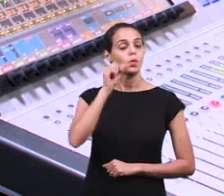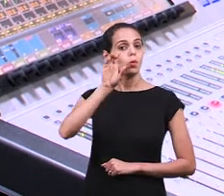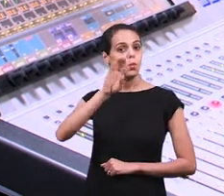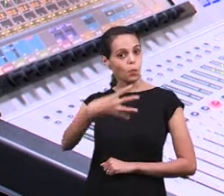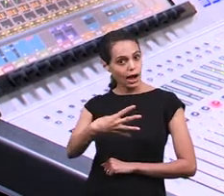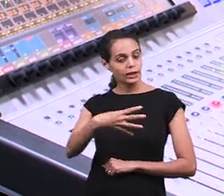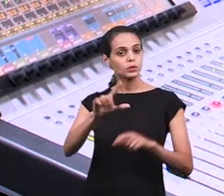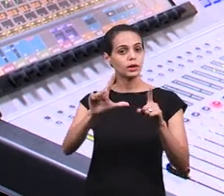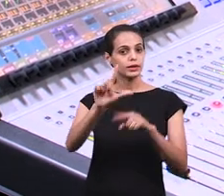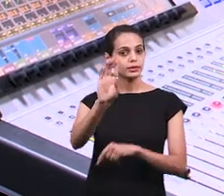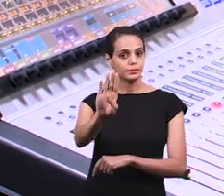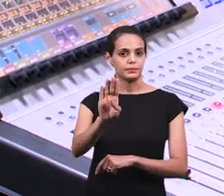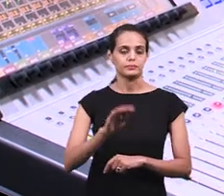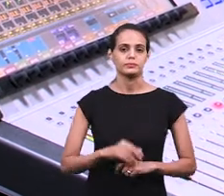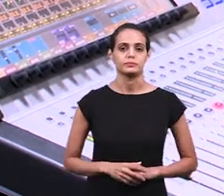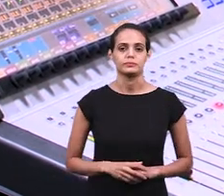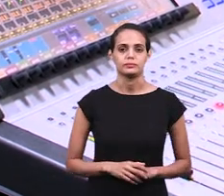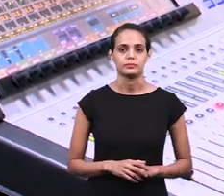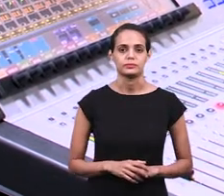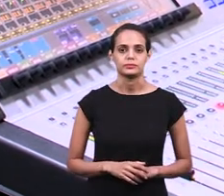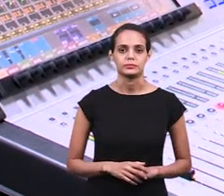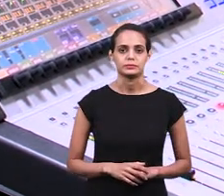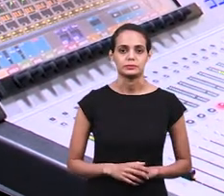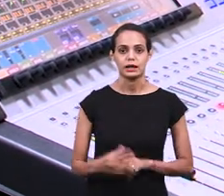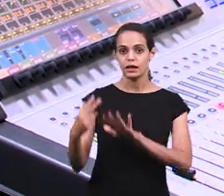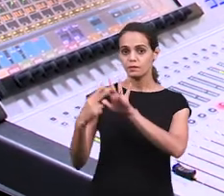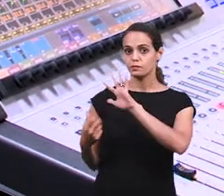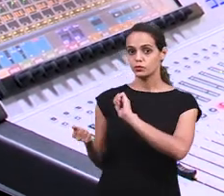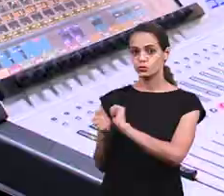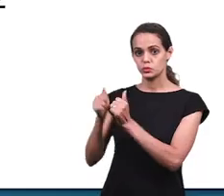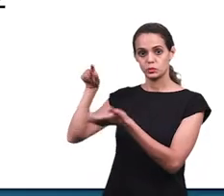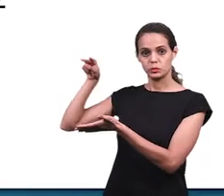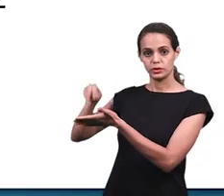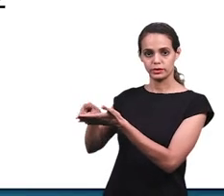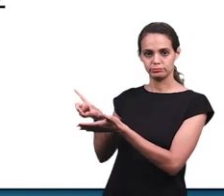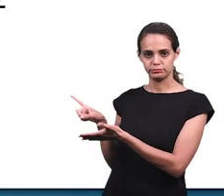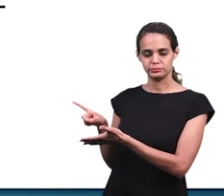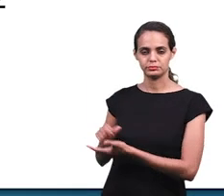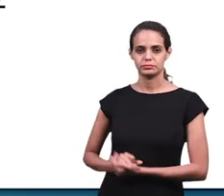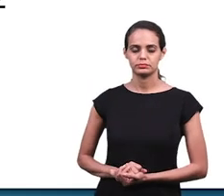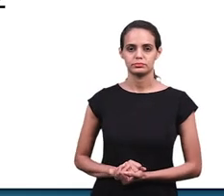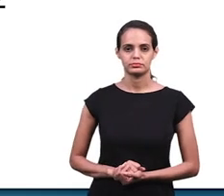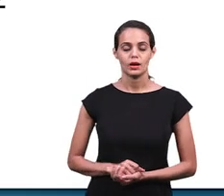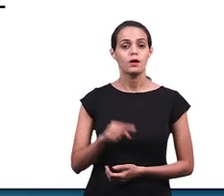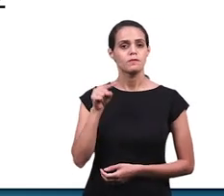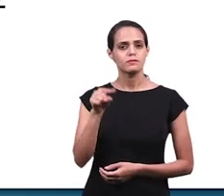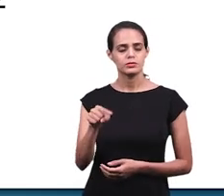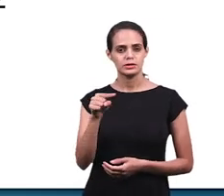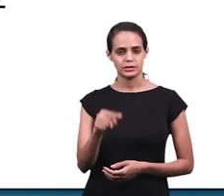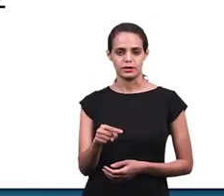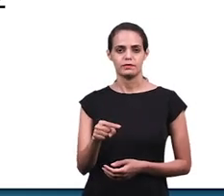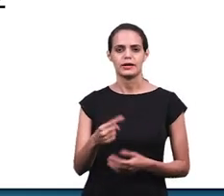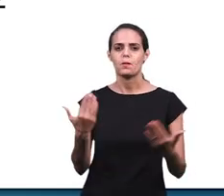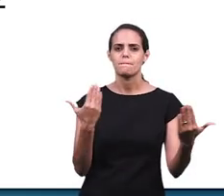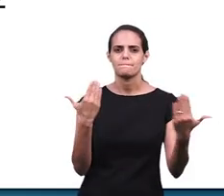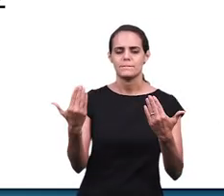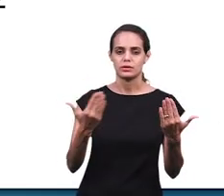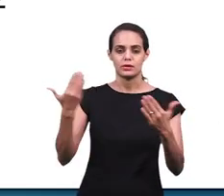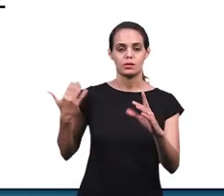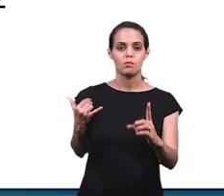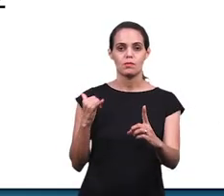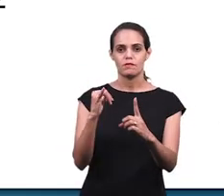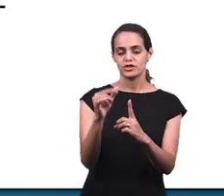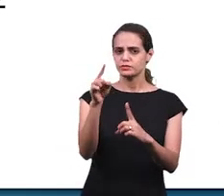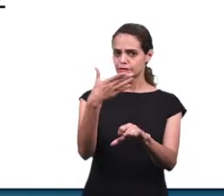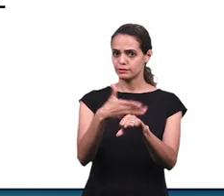B. E a pergunta 4, letra B, ela diz assim, vamos ler aqui. Aplique esse paralelo profético, ou seja, da